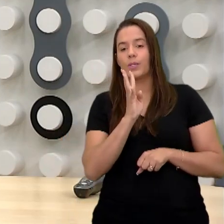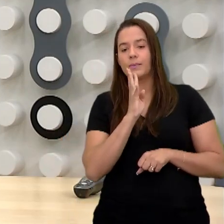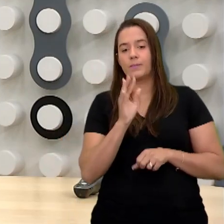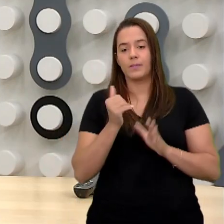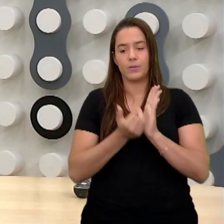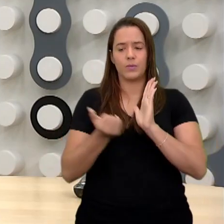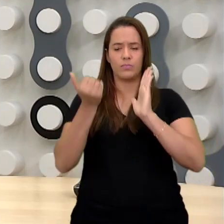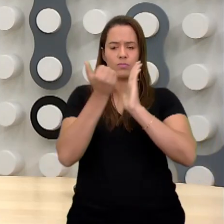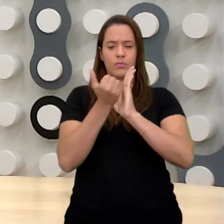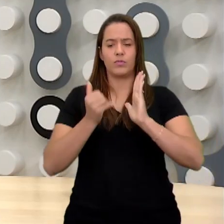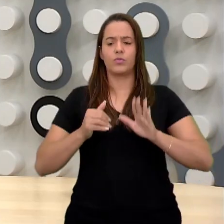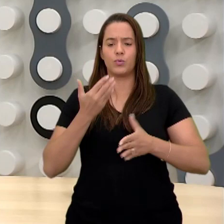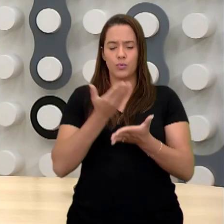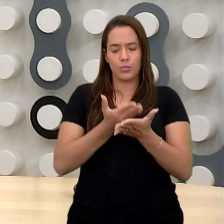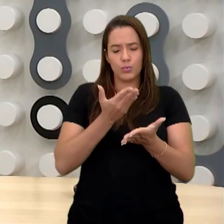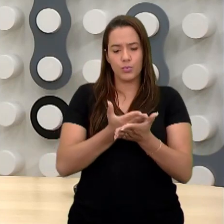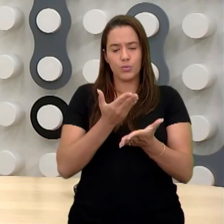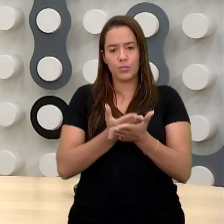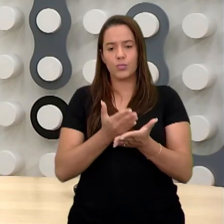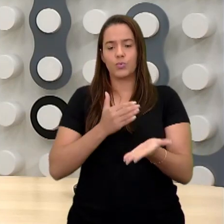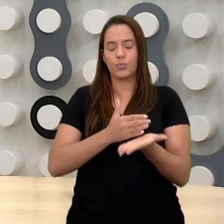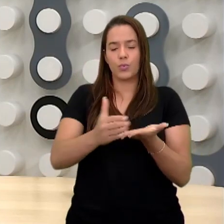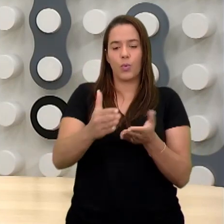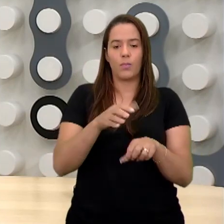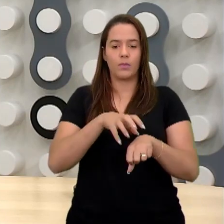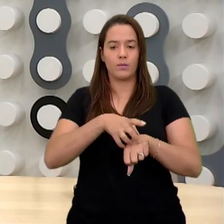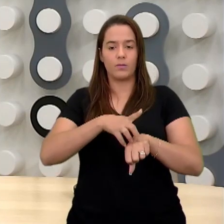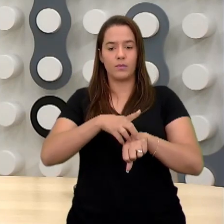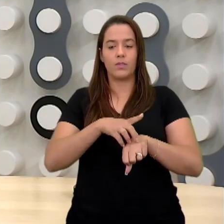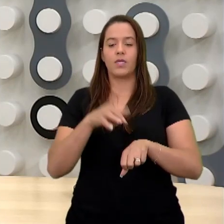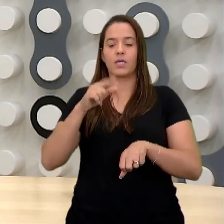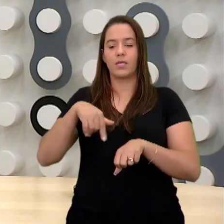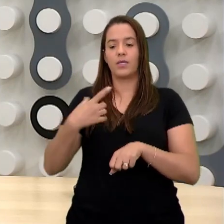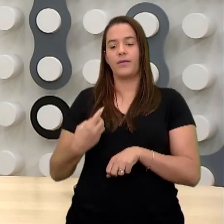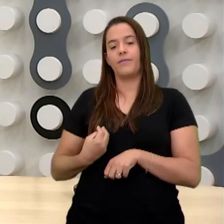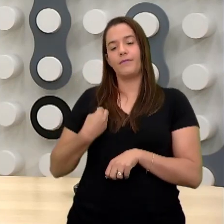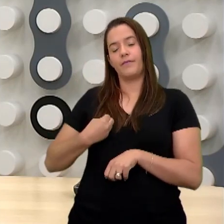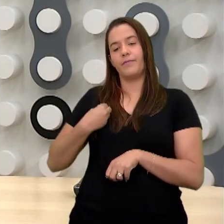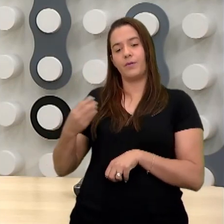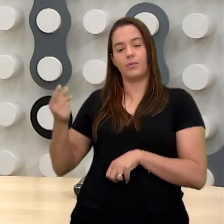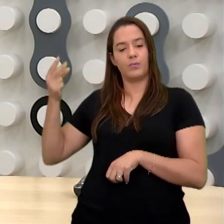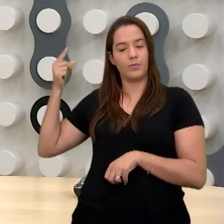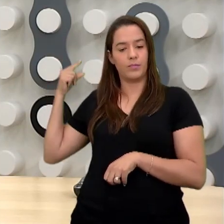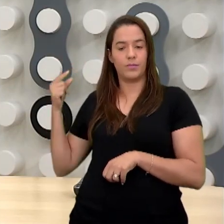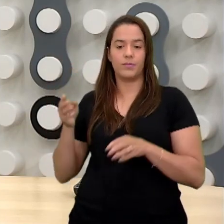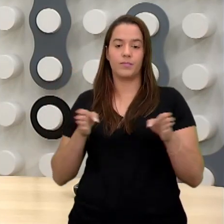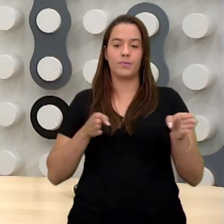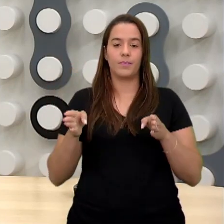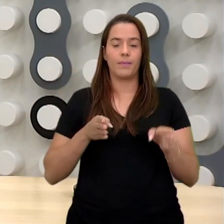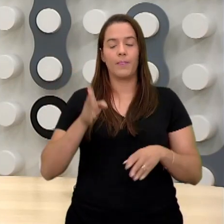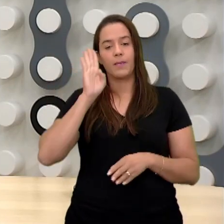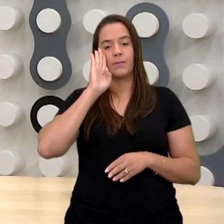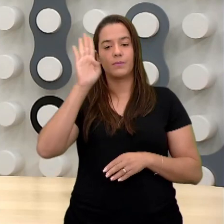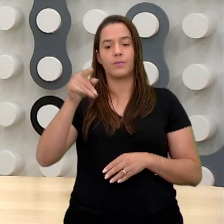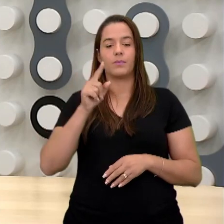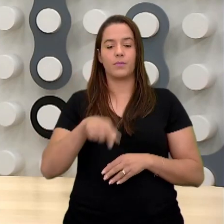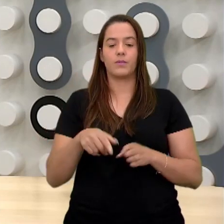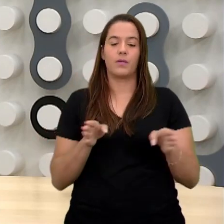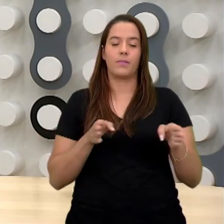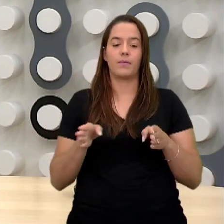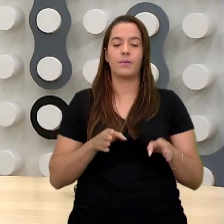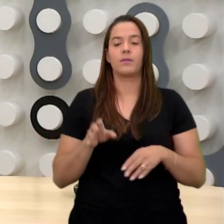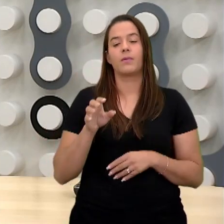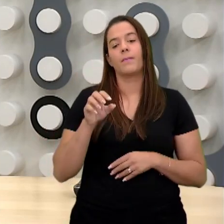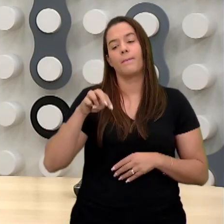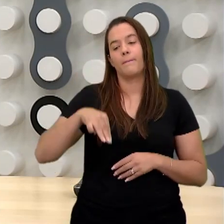estudo da origem dos dinossauros, que viveu lá nesse período, né, principalmente quando a gente fala da era Mesozoica,